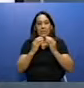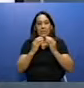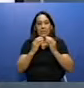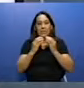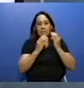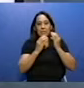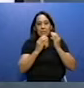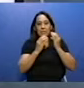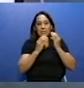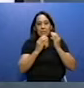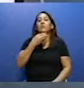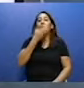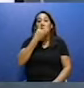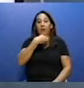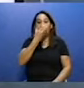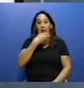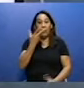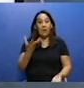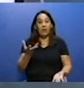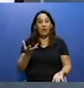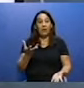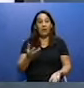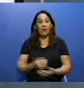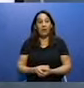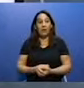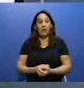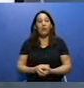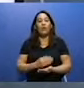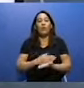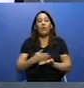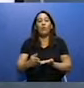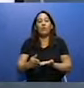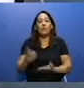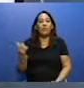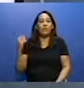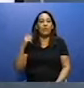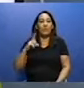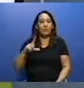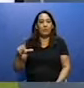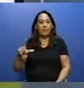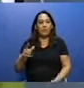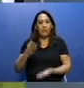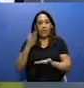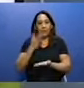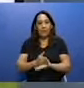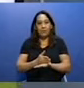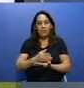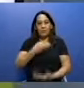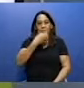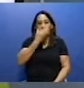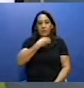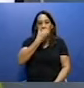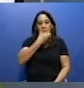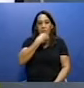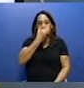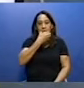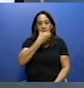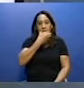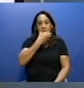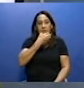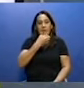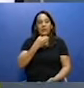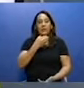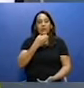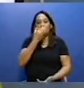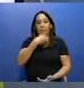maçã. Opa! Não vai começar a repetir a partir dessa maçã? Olha só.